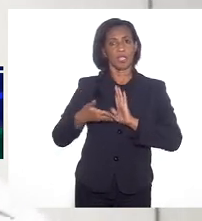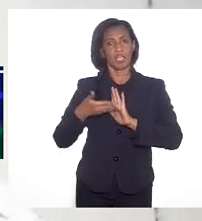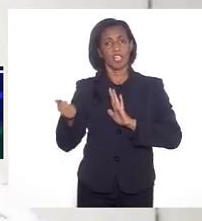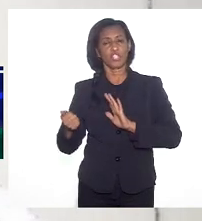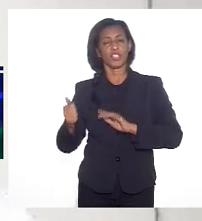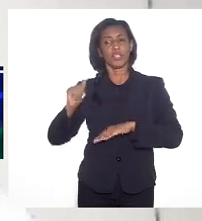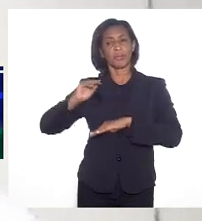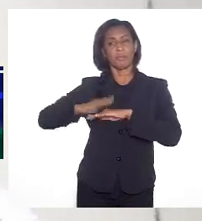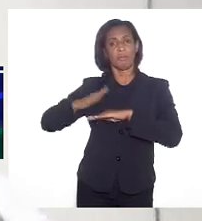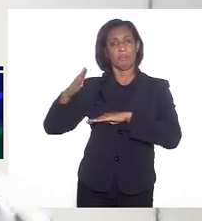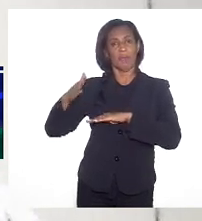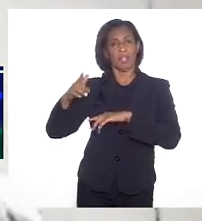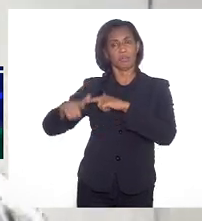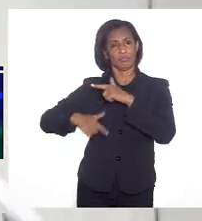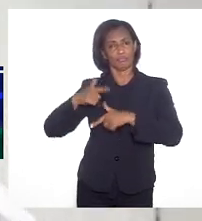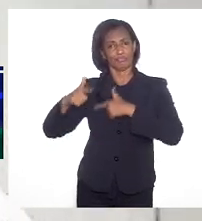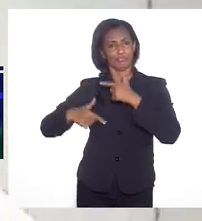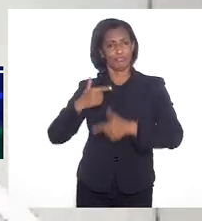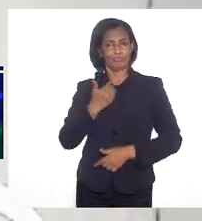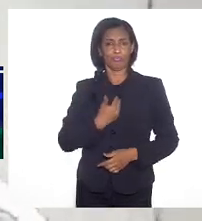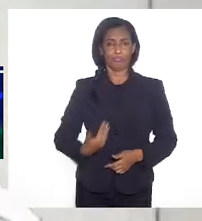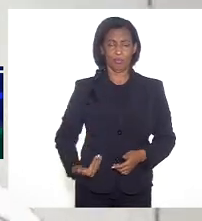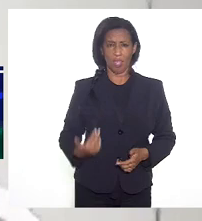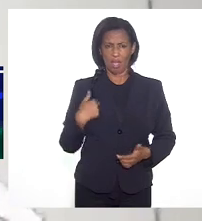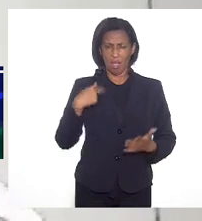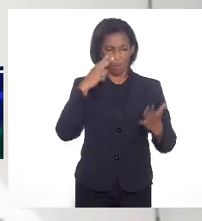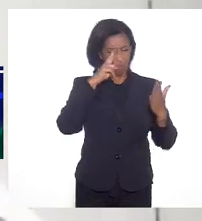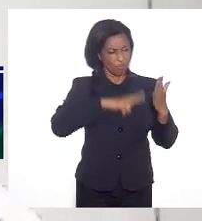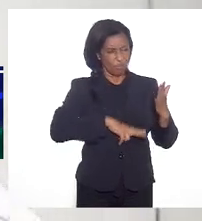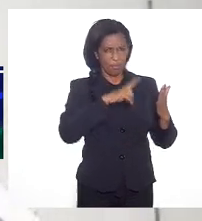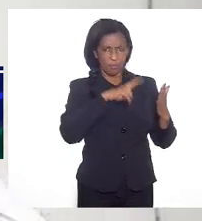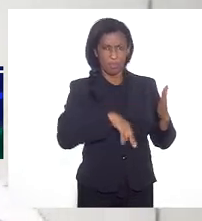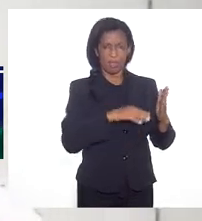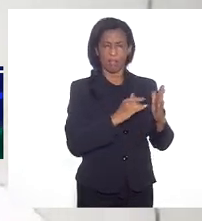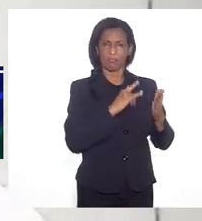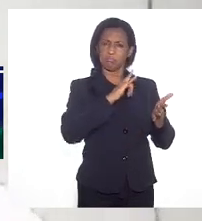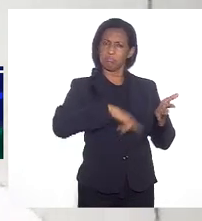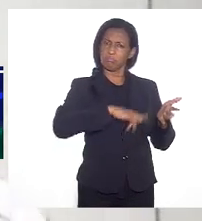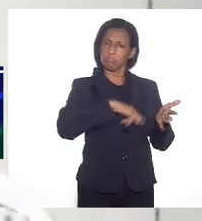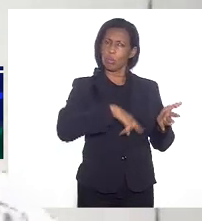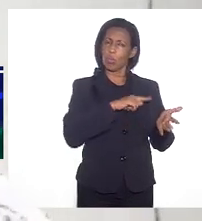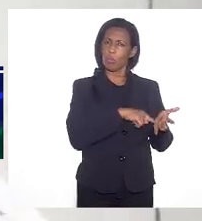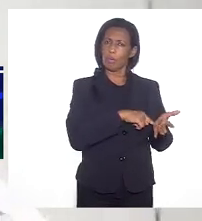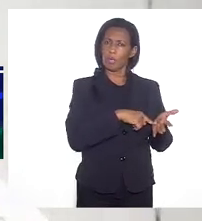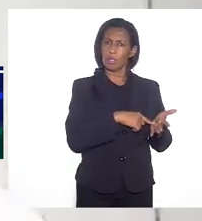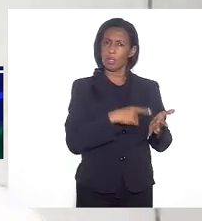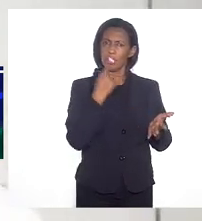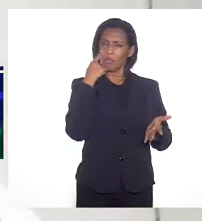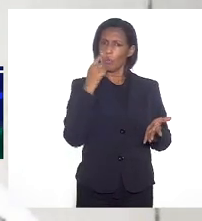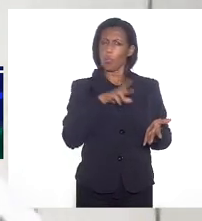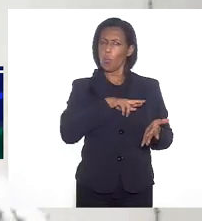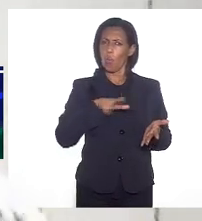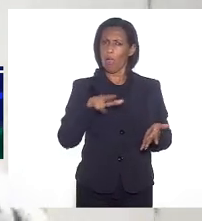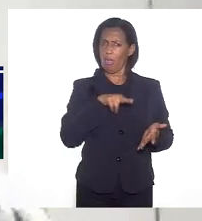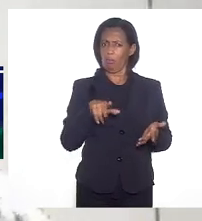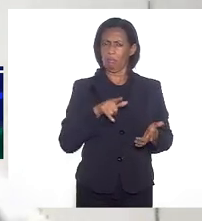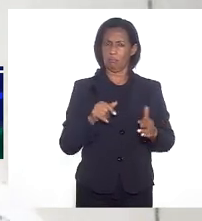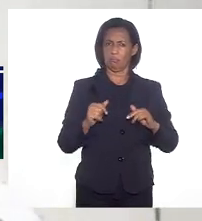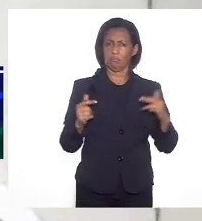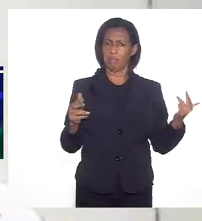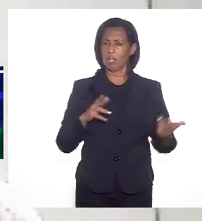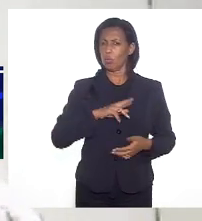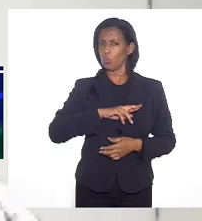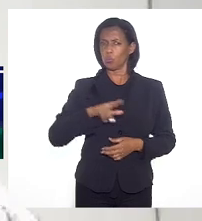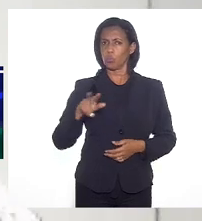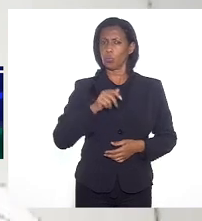dos servidores públicos ao analisar esse histórico do Rio Previdência a gente foi ver que não é assim não